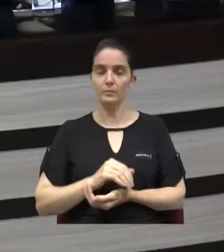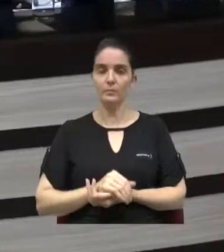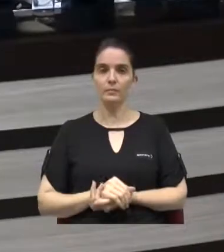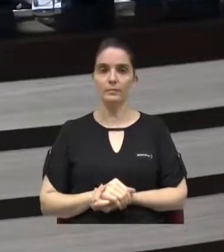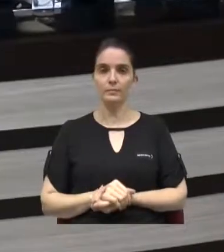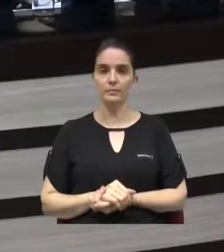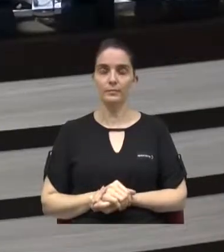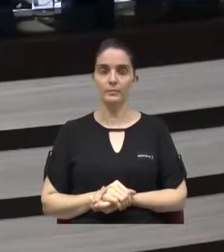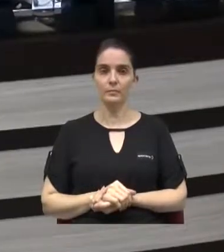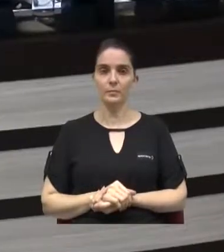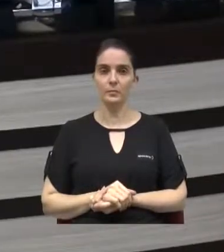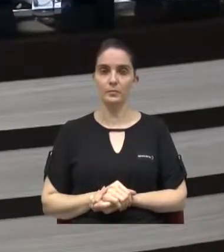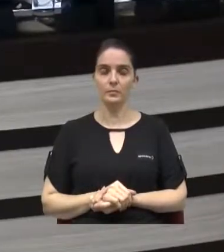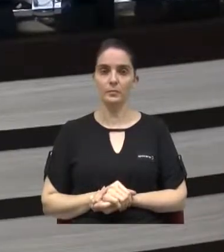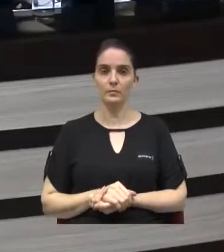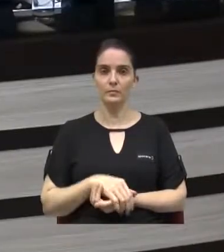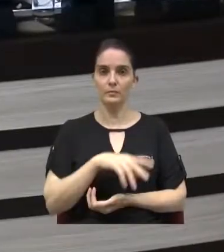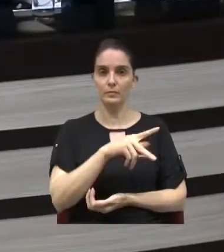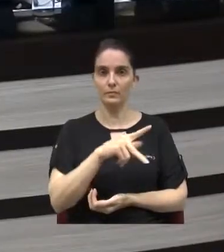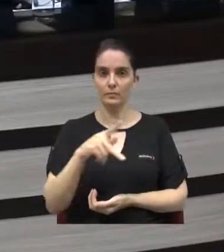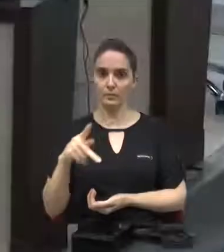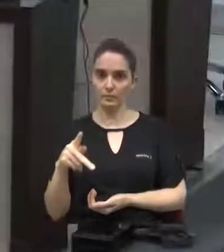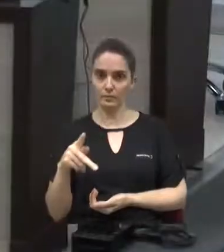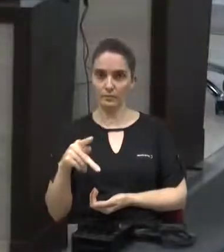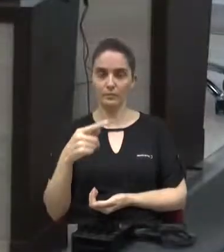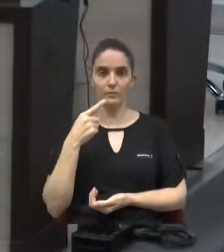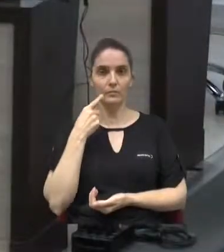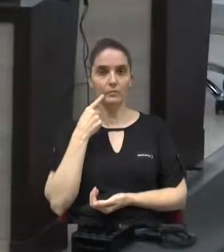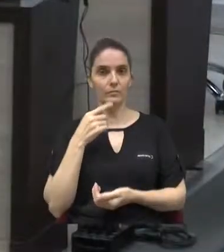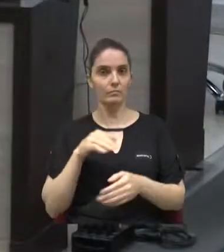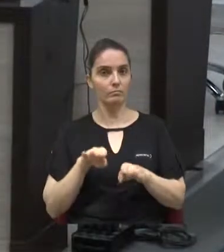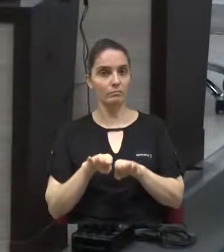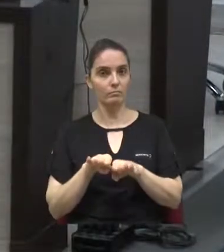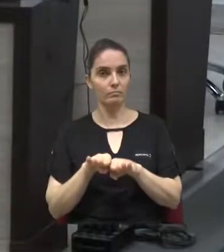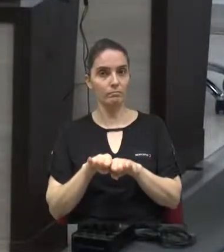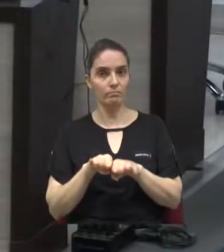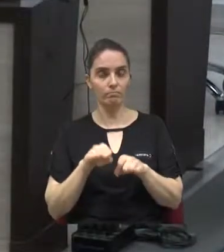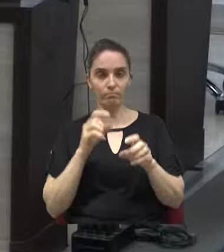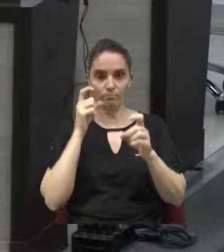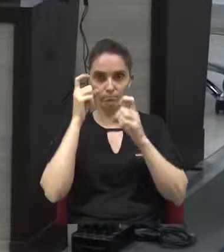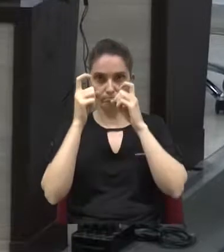Silva. Senhora presidente, eu também estou muito preocupado,